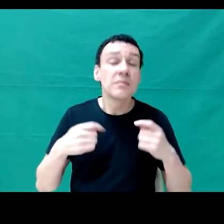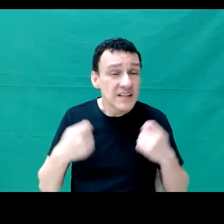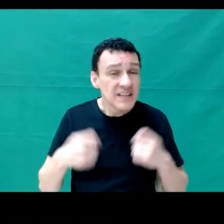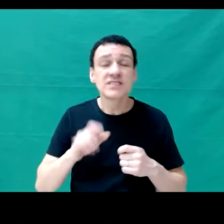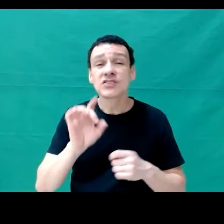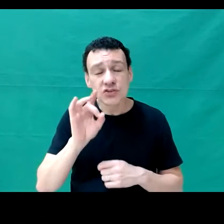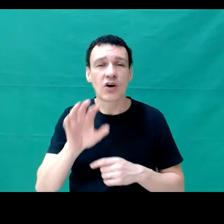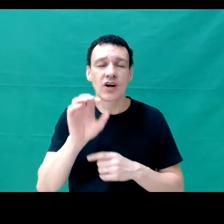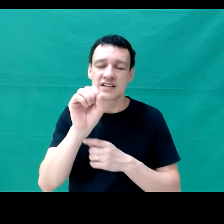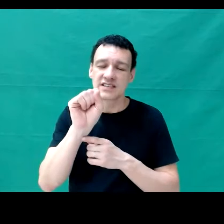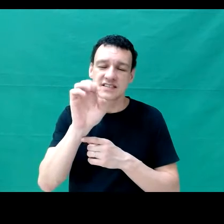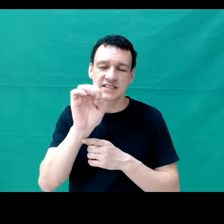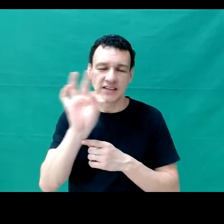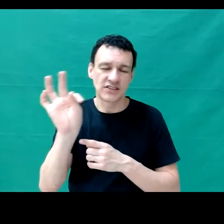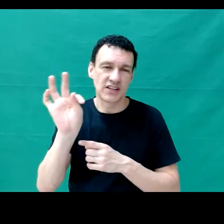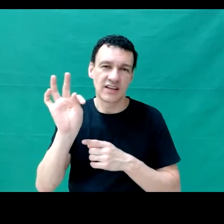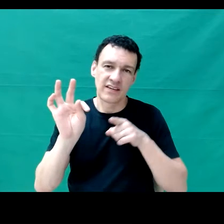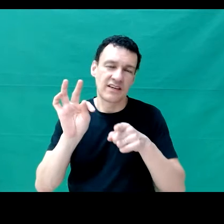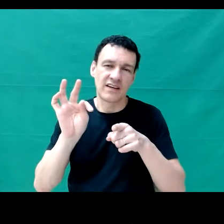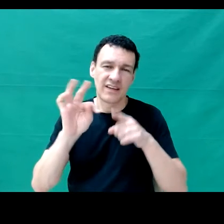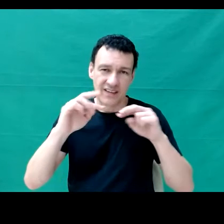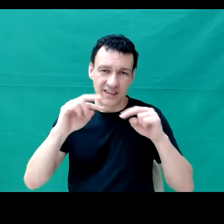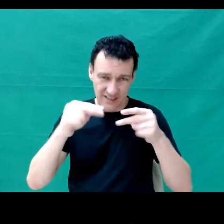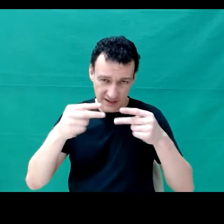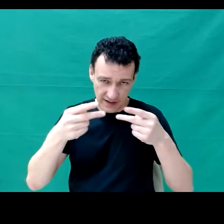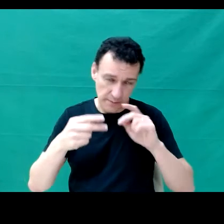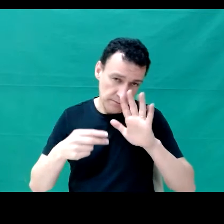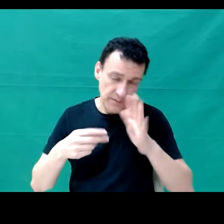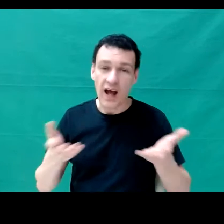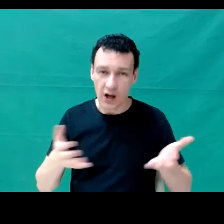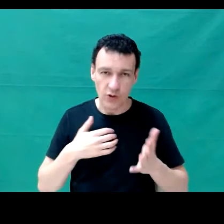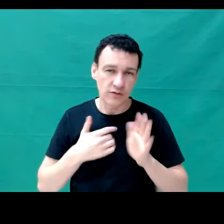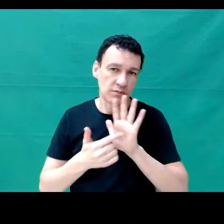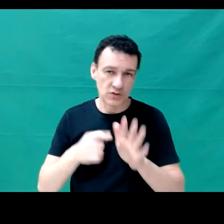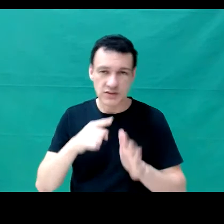quero que seja feita a validação. Então, bora lá, eu vou mostrar para vocês.